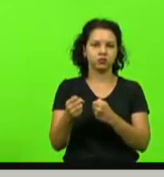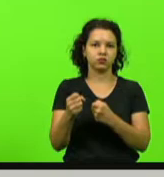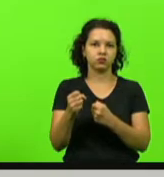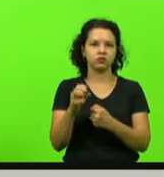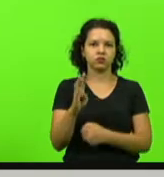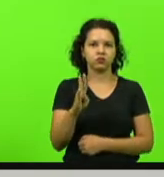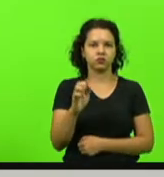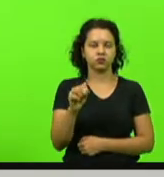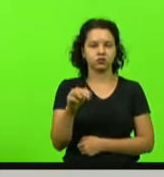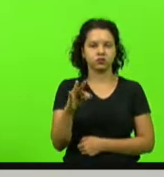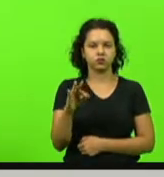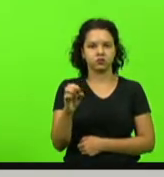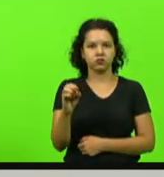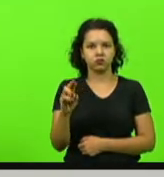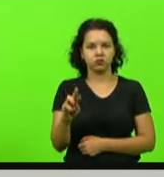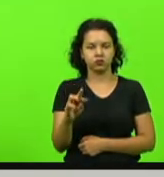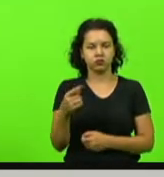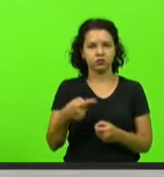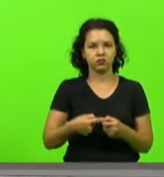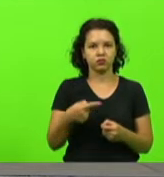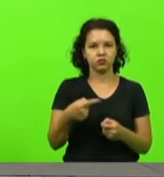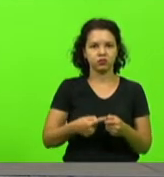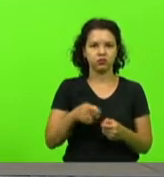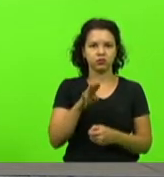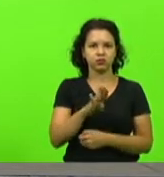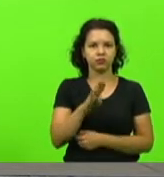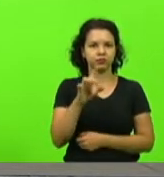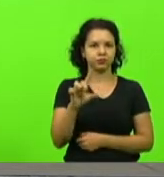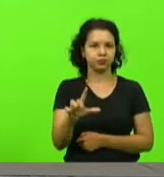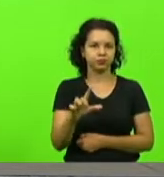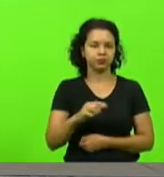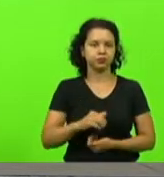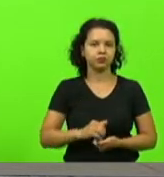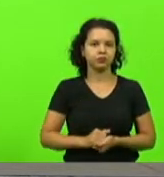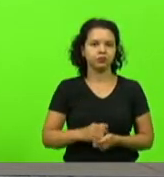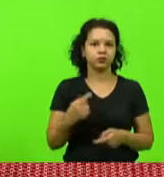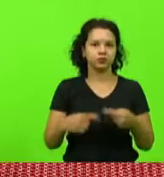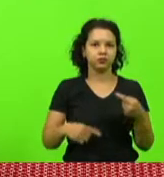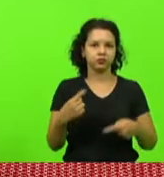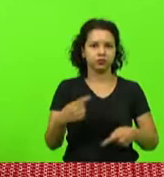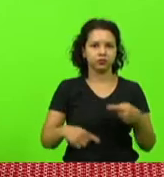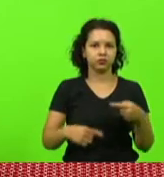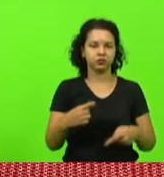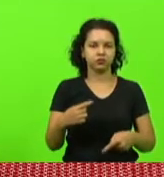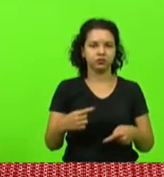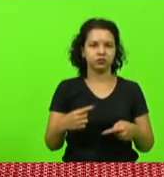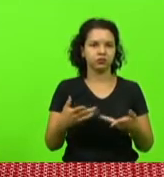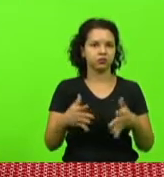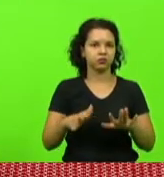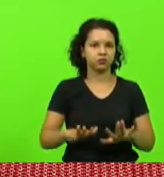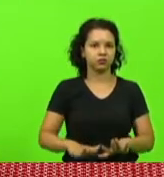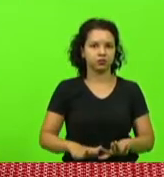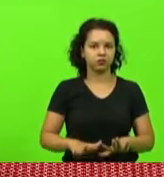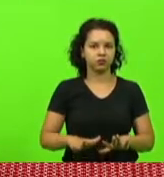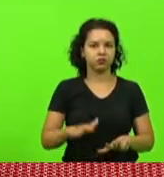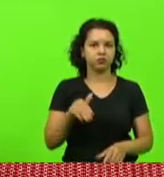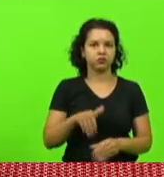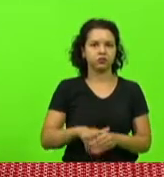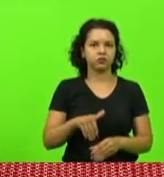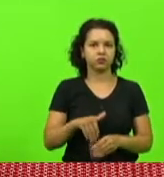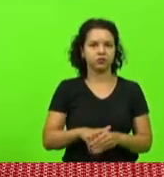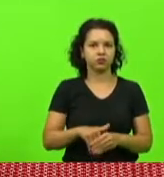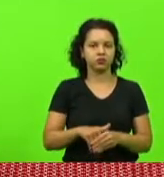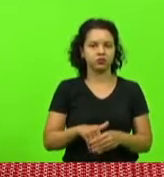Bandenfurt, no município de Blumenau. Em discussão, não havendo quem queira discutir, em votação,